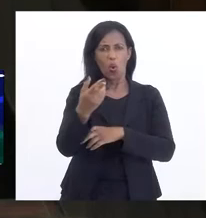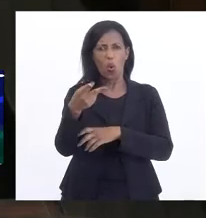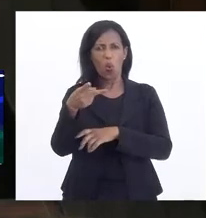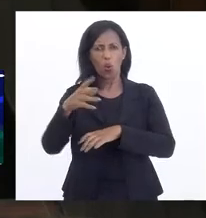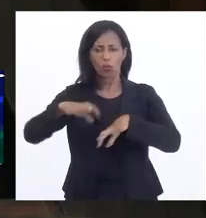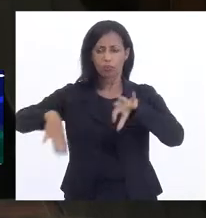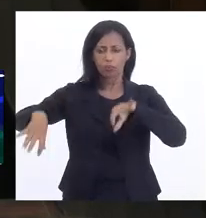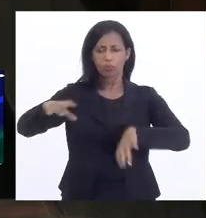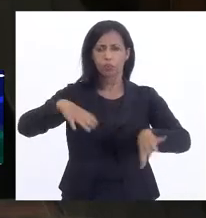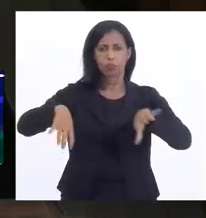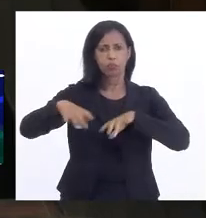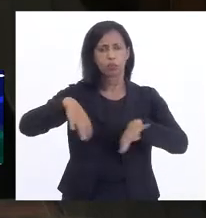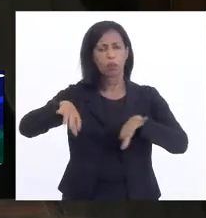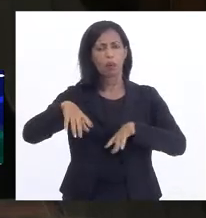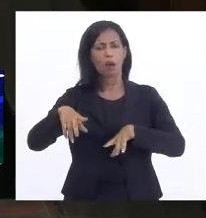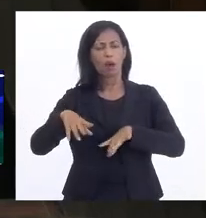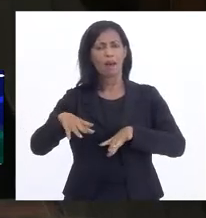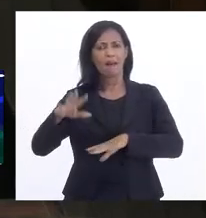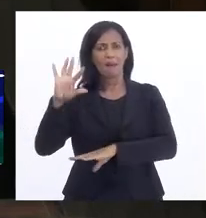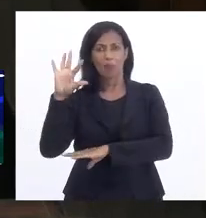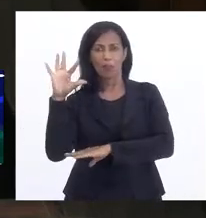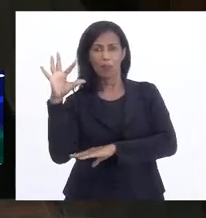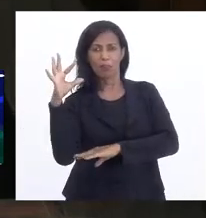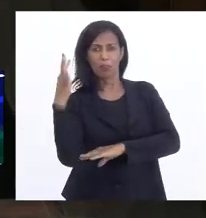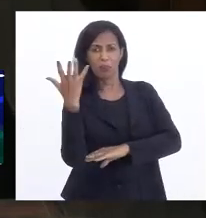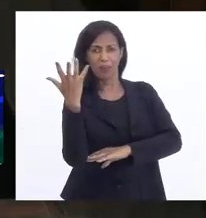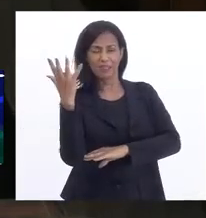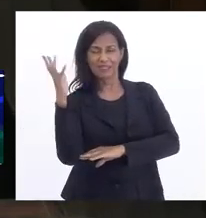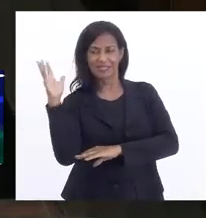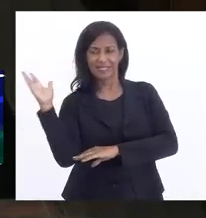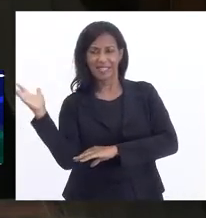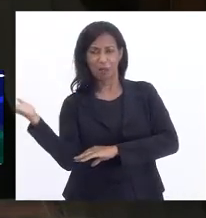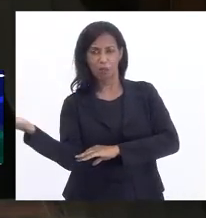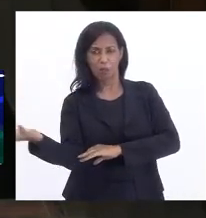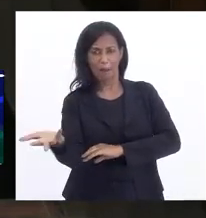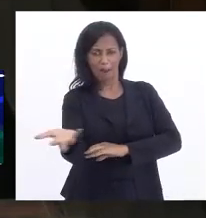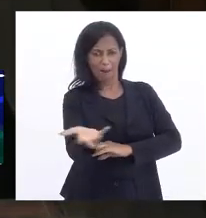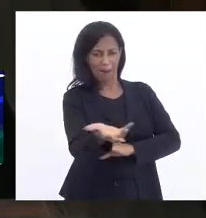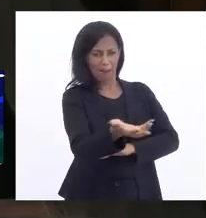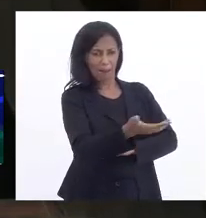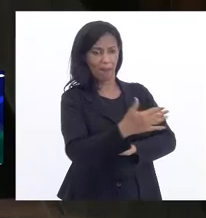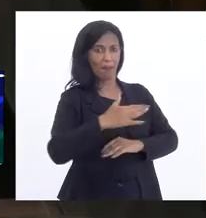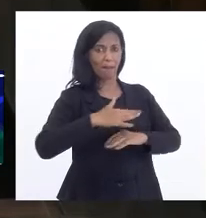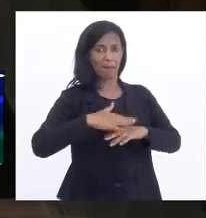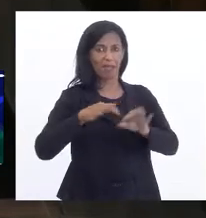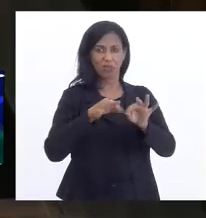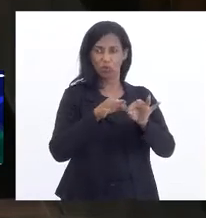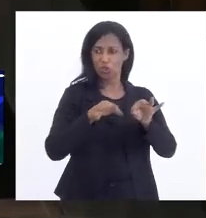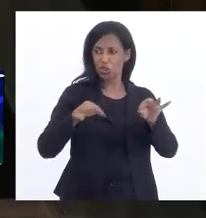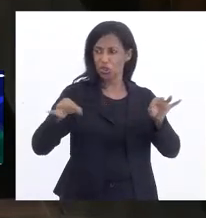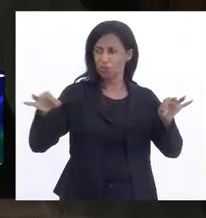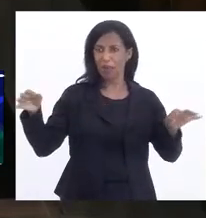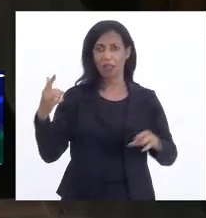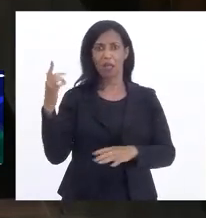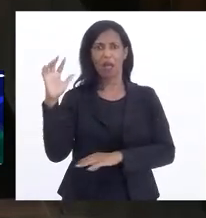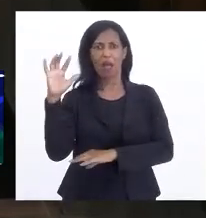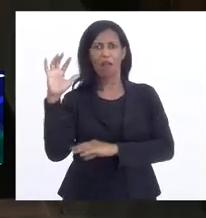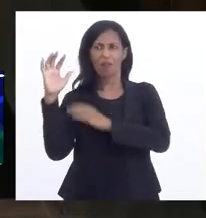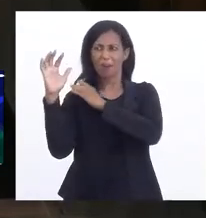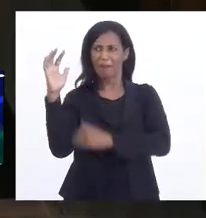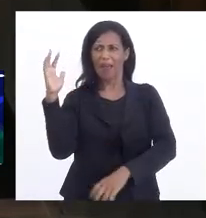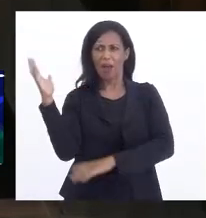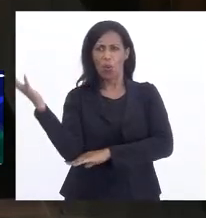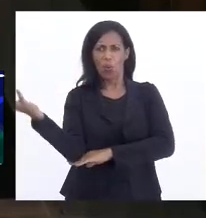quilômetros quadrados da Amazônia. A mineração, a atividade de mineração, de garimpo, legal ou ilegal,